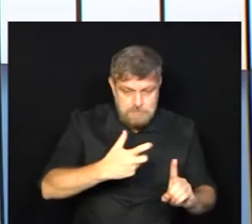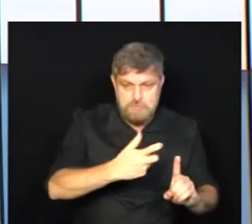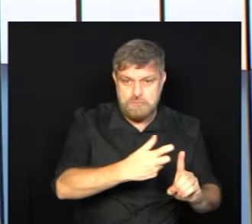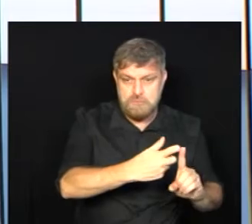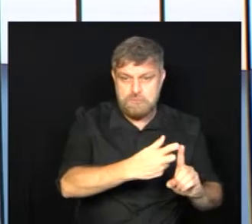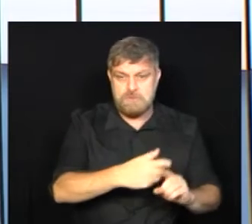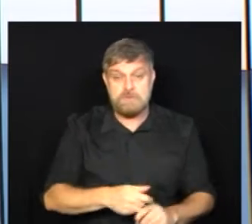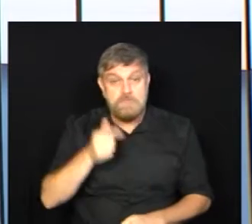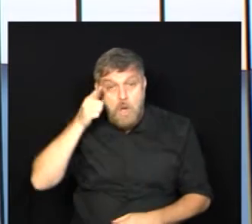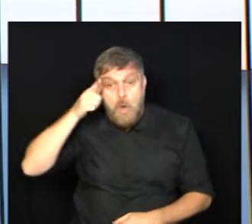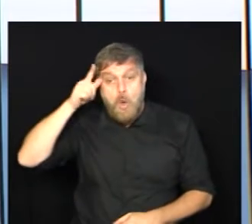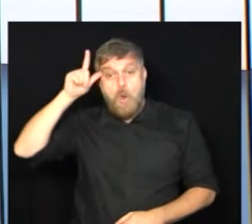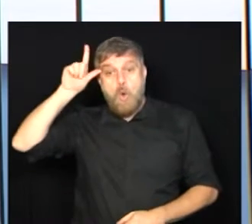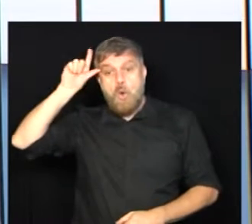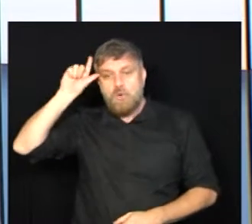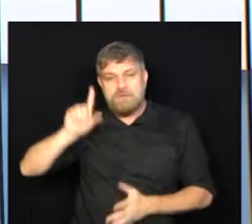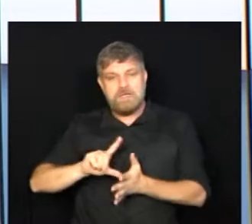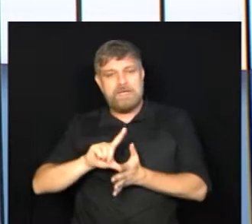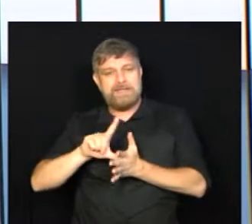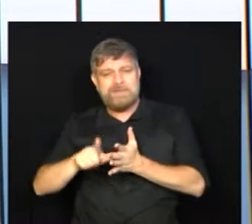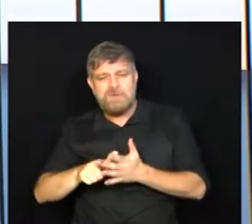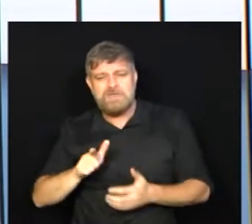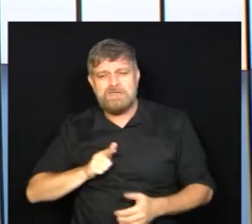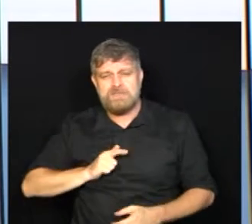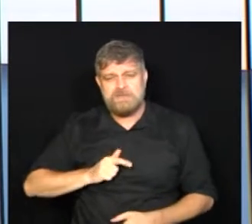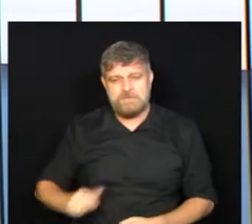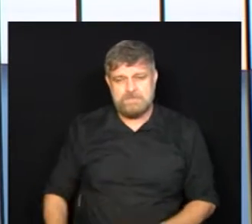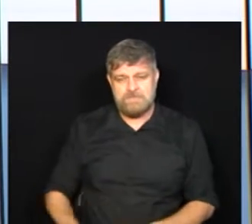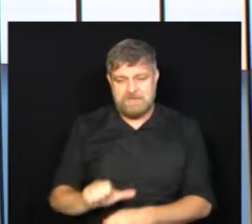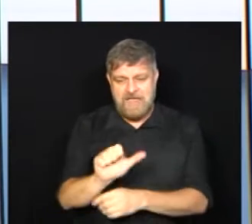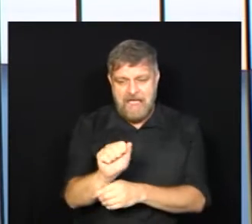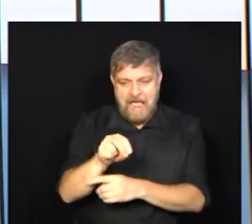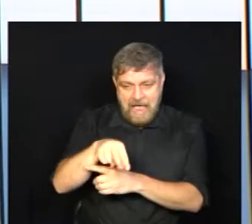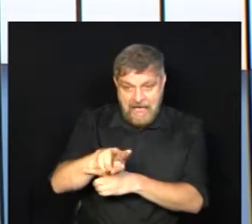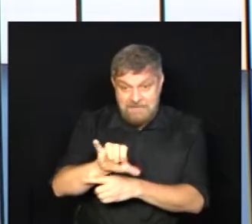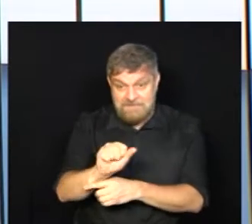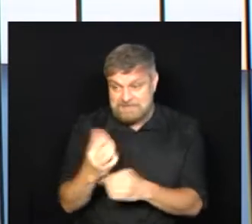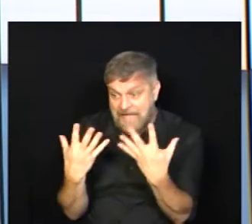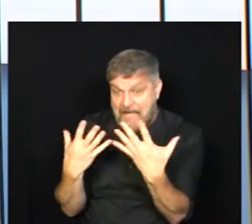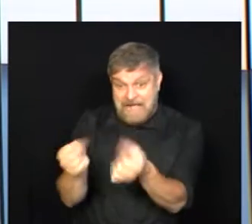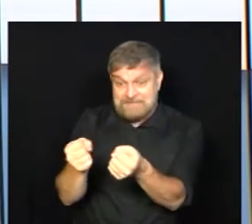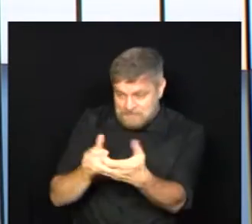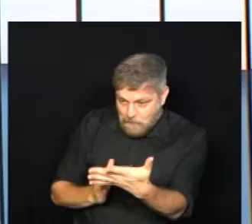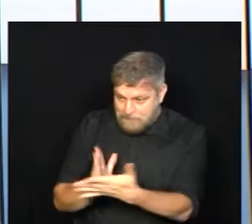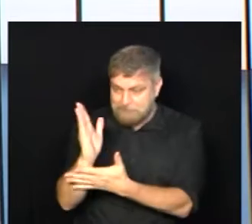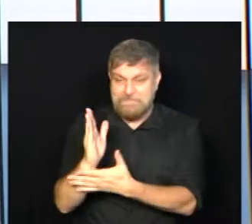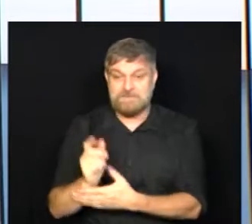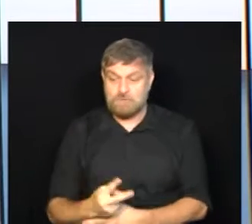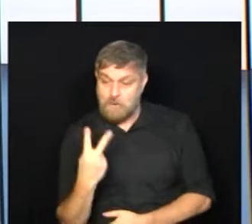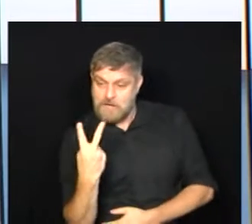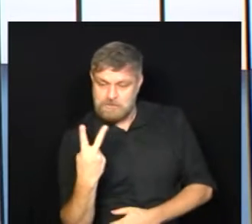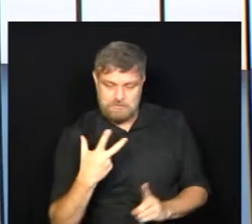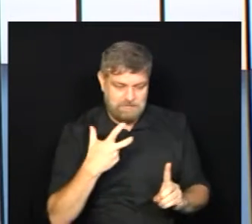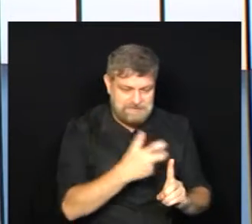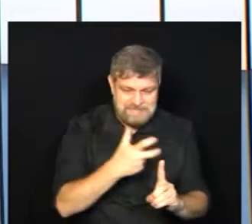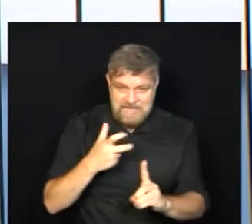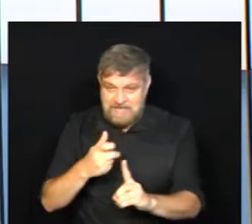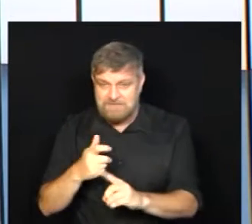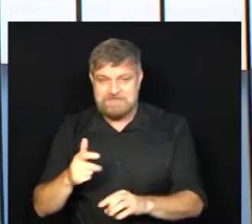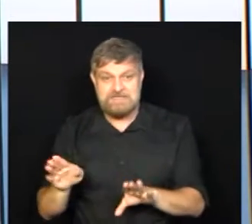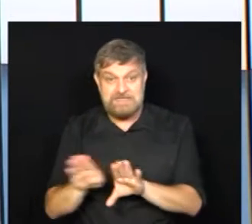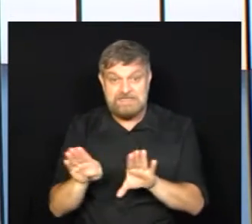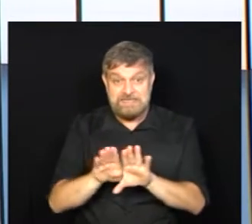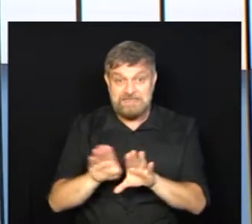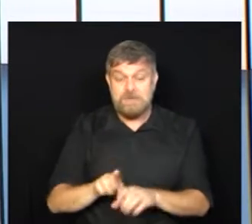ontem mesmo, logo após a aprovação pela Anvisa das duas vacinas, né, que é a Coronavac e a Astra